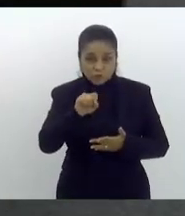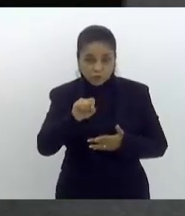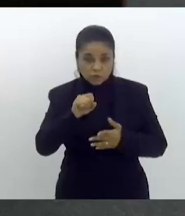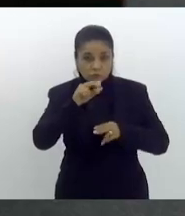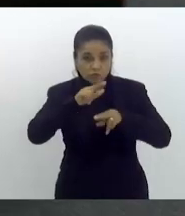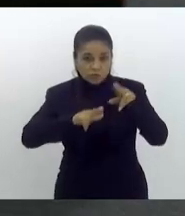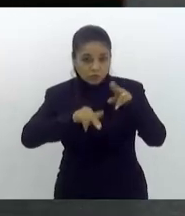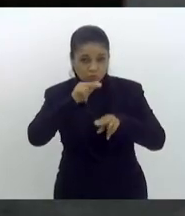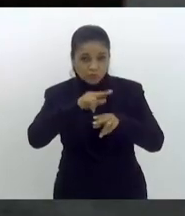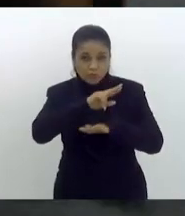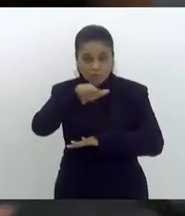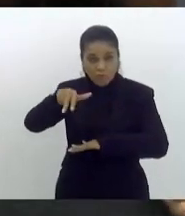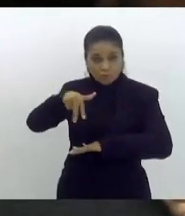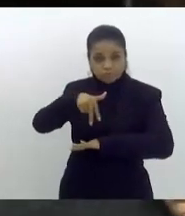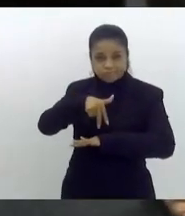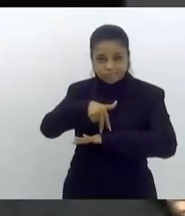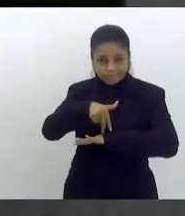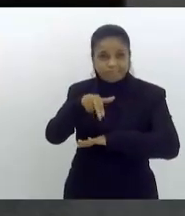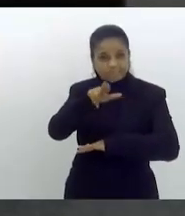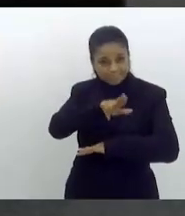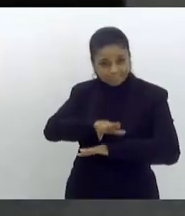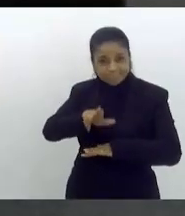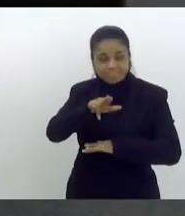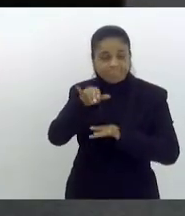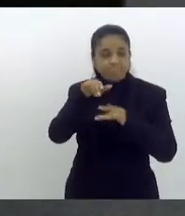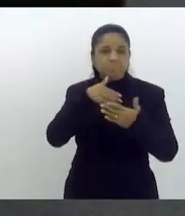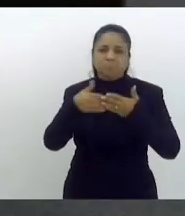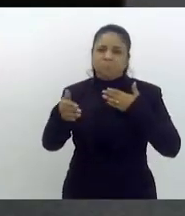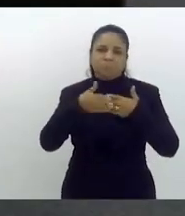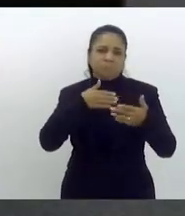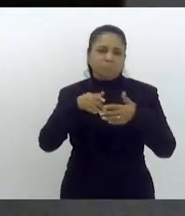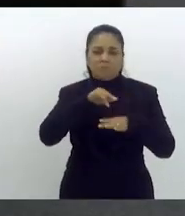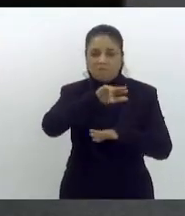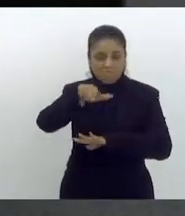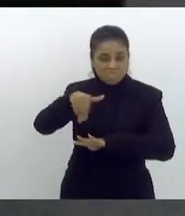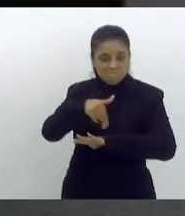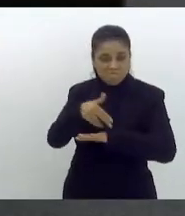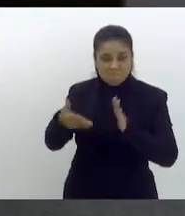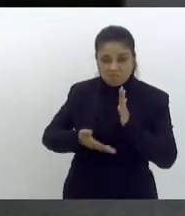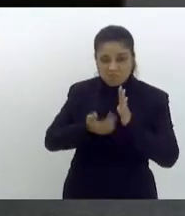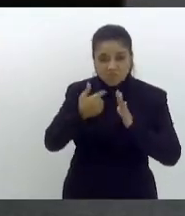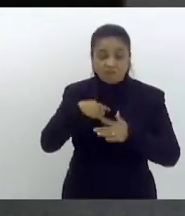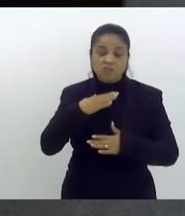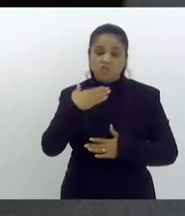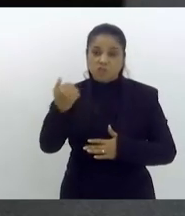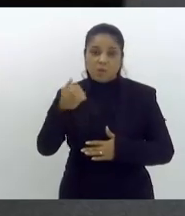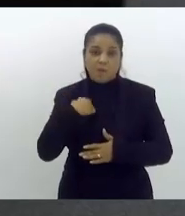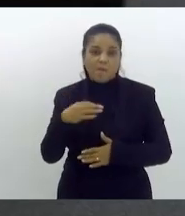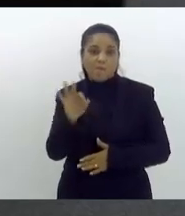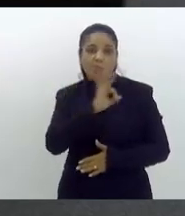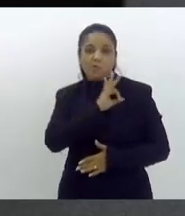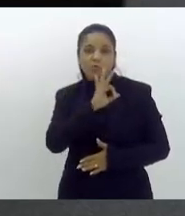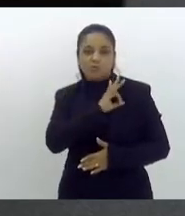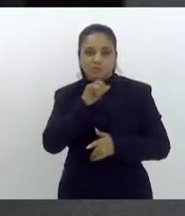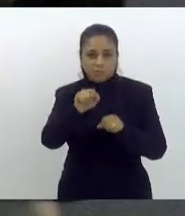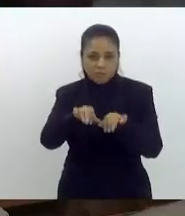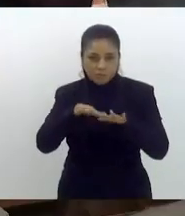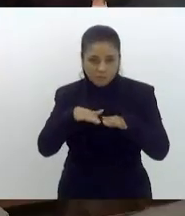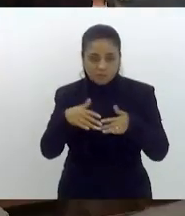vou usar a Tribuna independentemente de qualquer coisa que para mim tirar dessa Tribuna vai ter você precisa chamar a polícia parlamentar